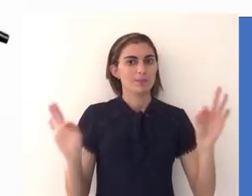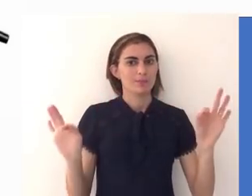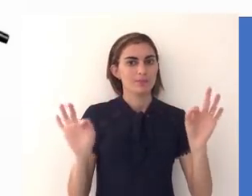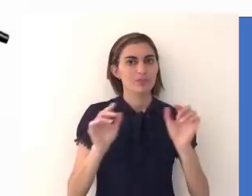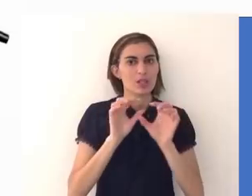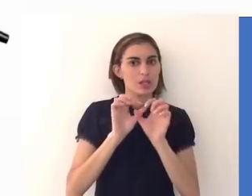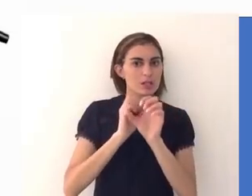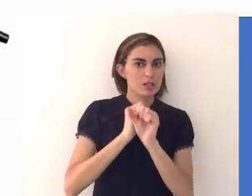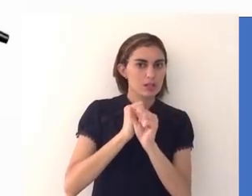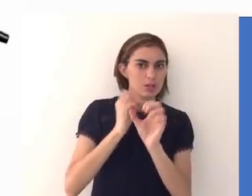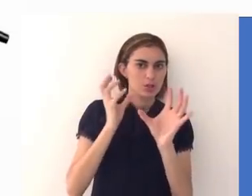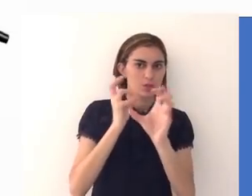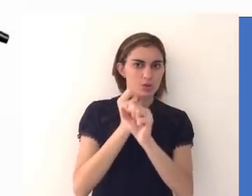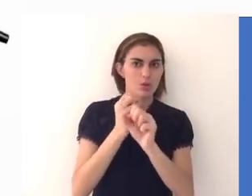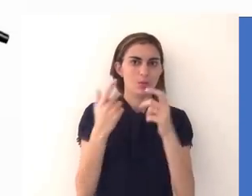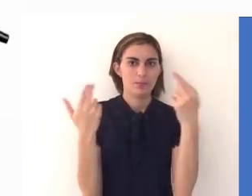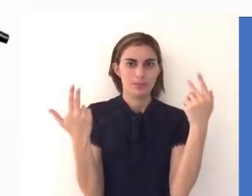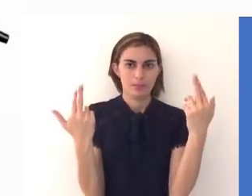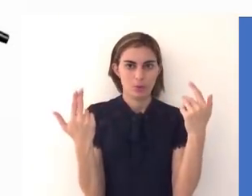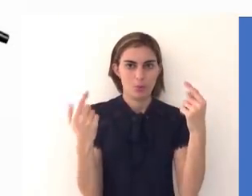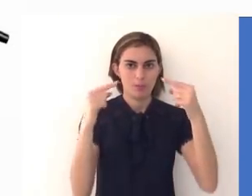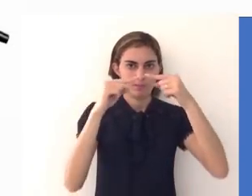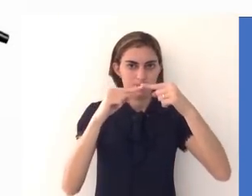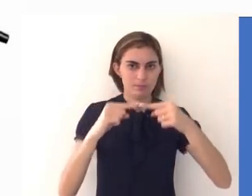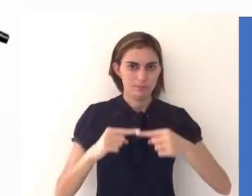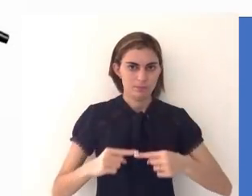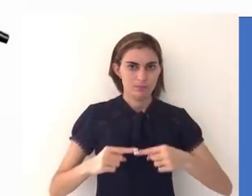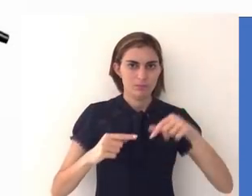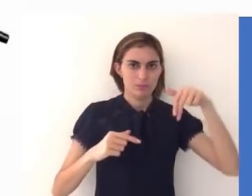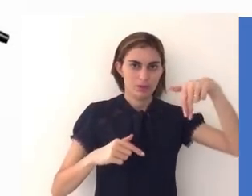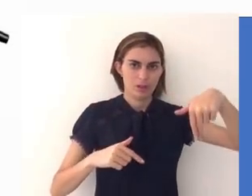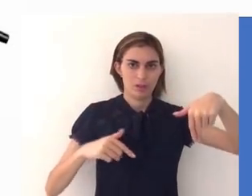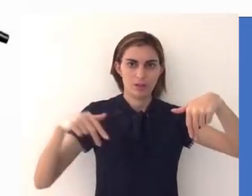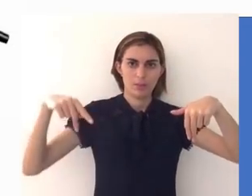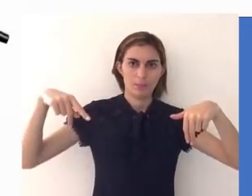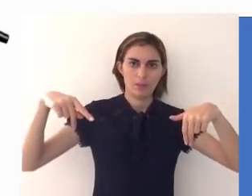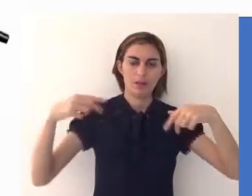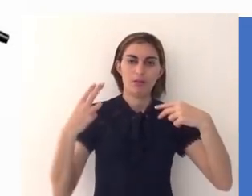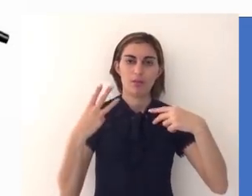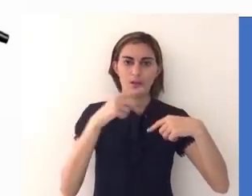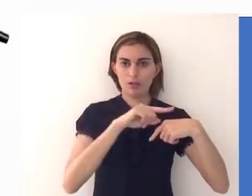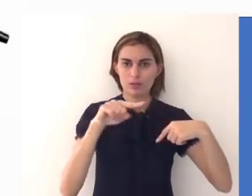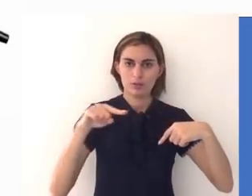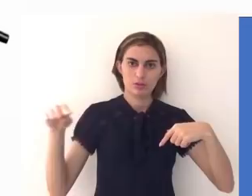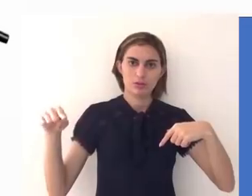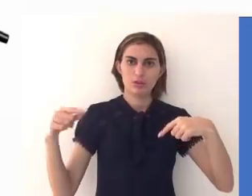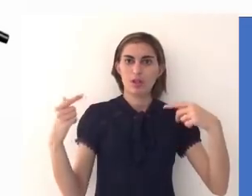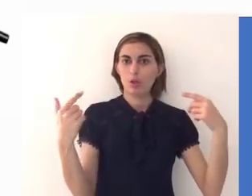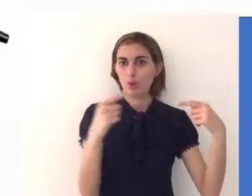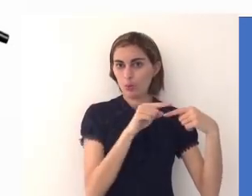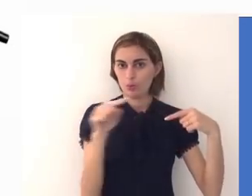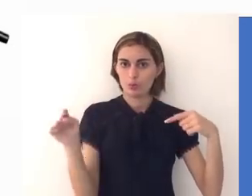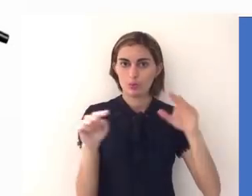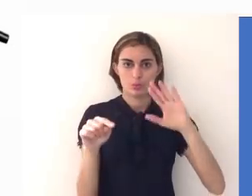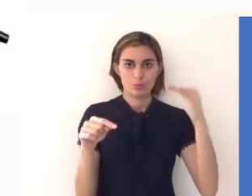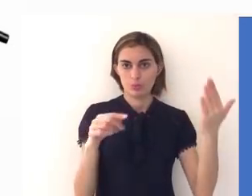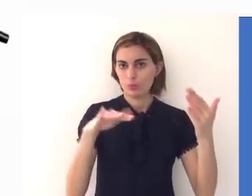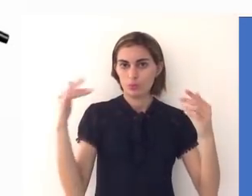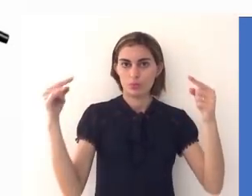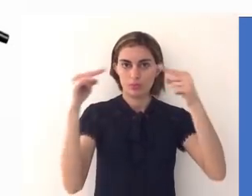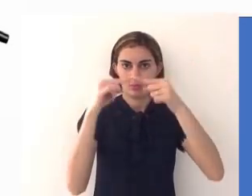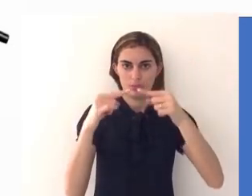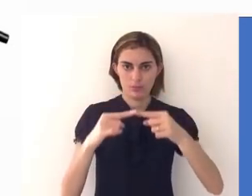são para associá-los. E BC com NP tem 3 tracinhos para dizer que são esses os lados que